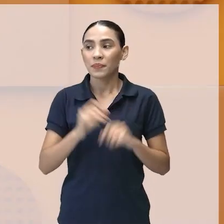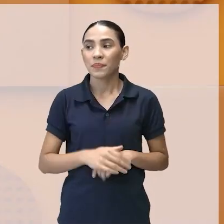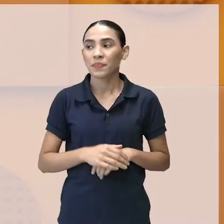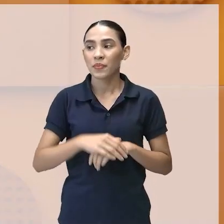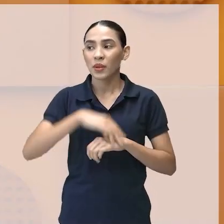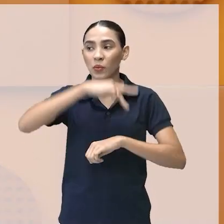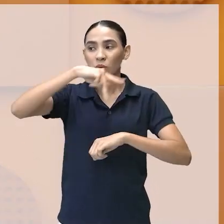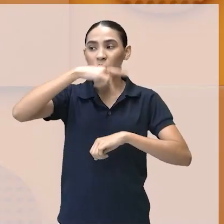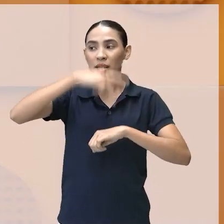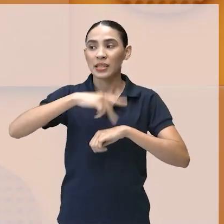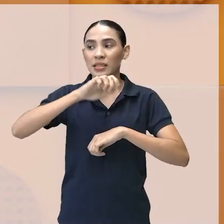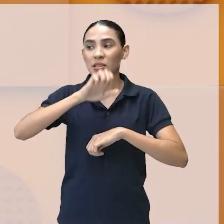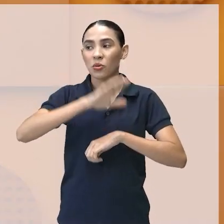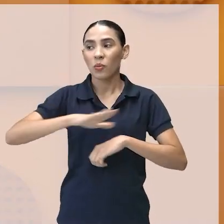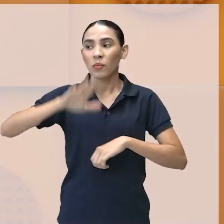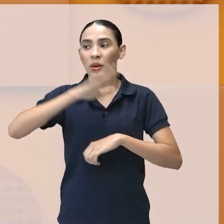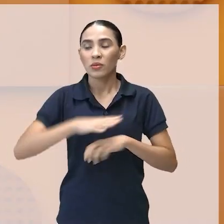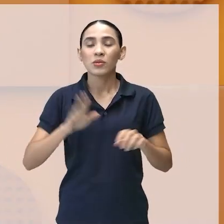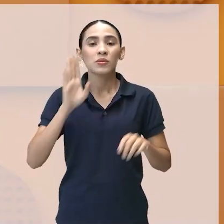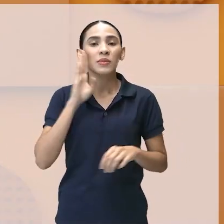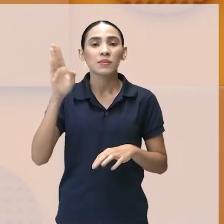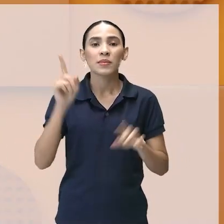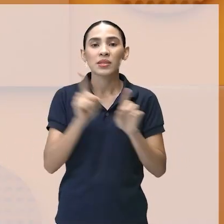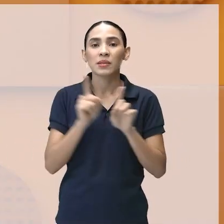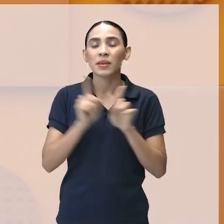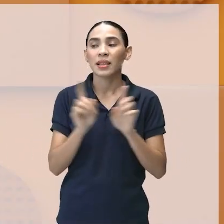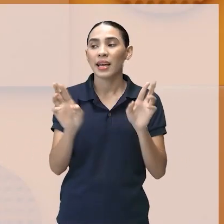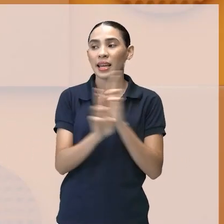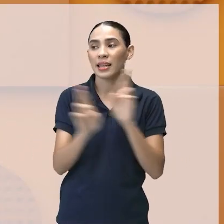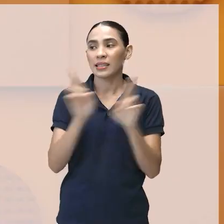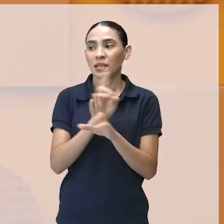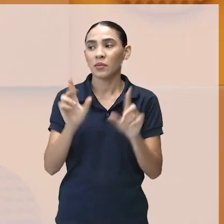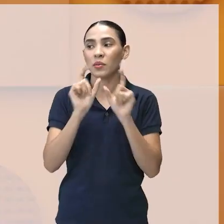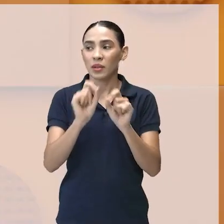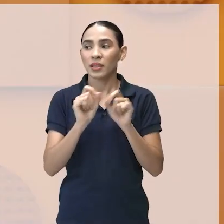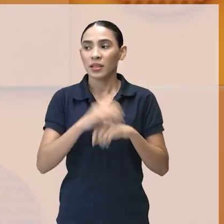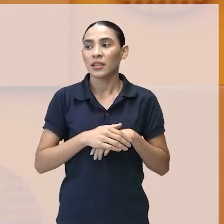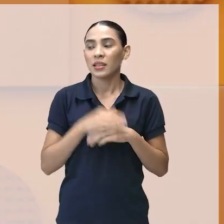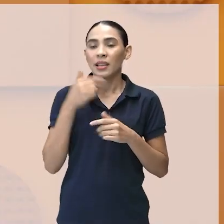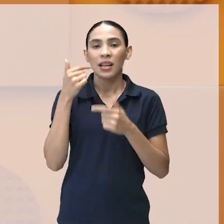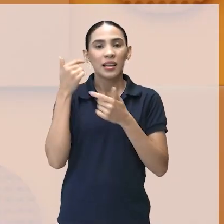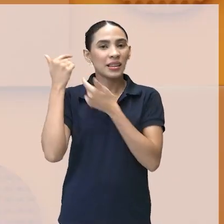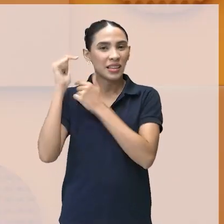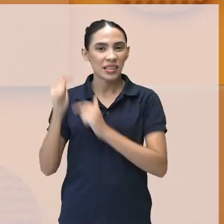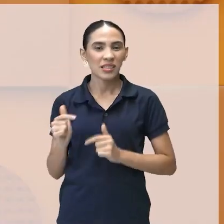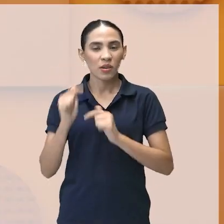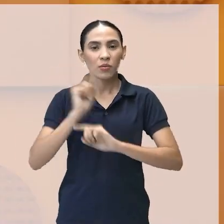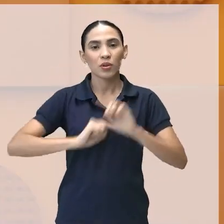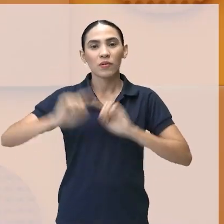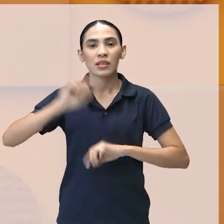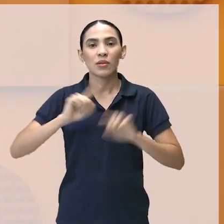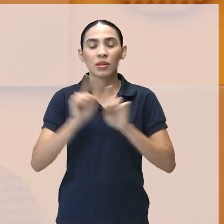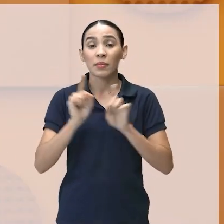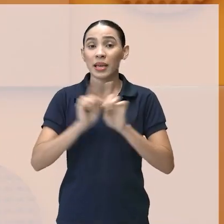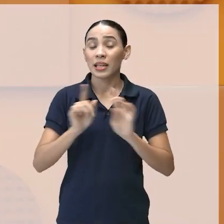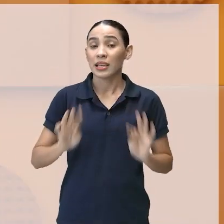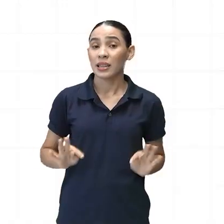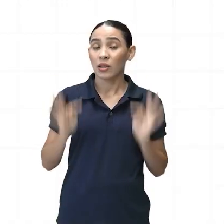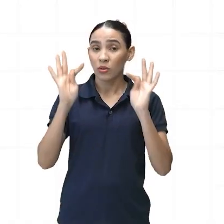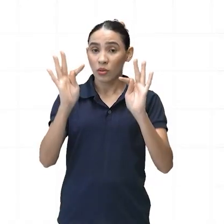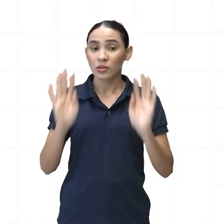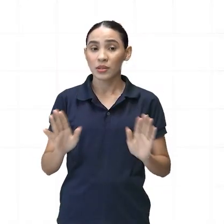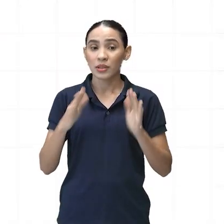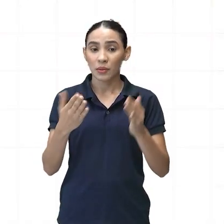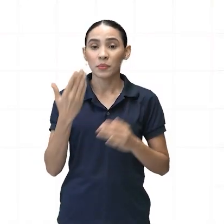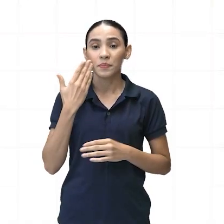os países europeus, principalmente em relação à sua tradição com a inovação tecnológica.